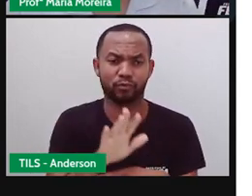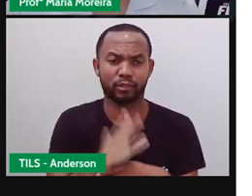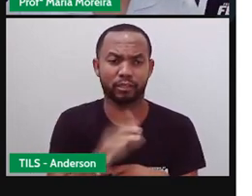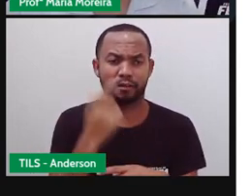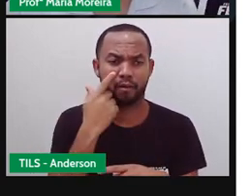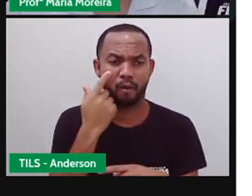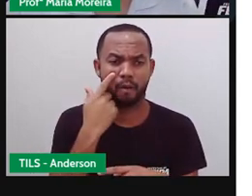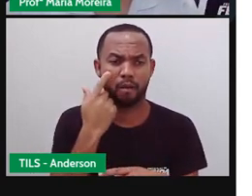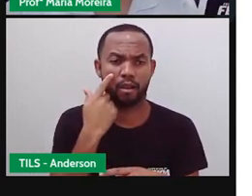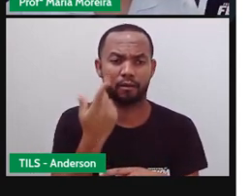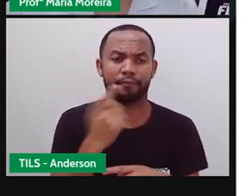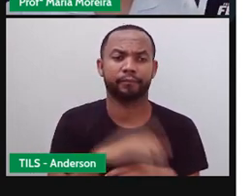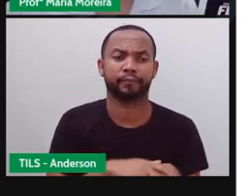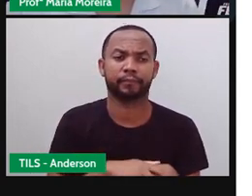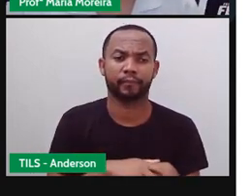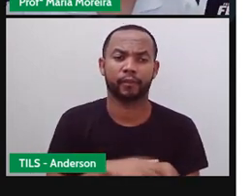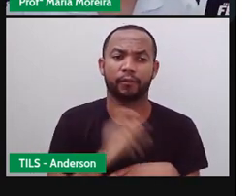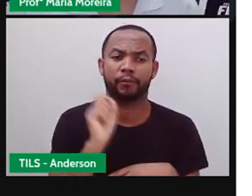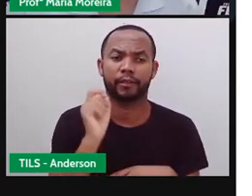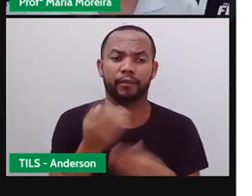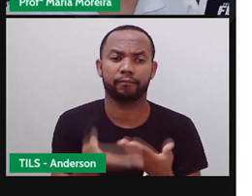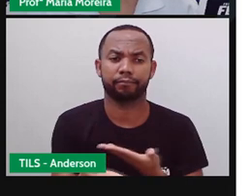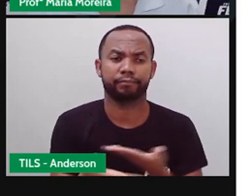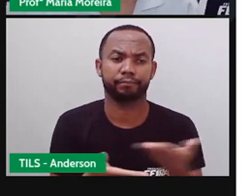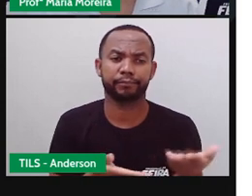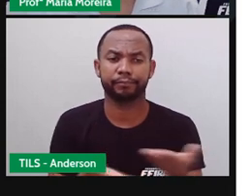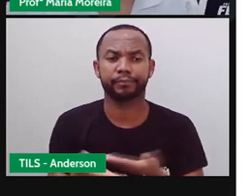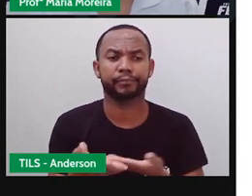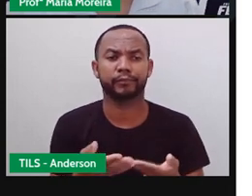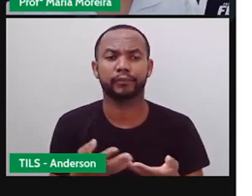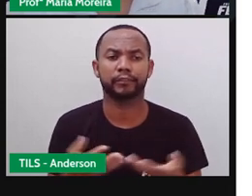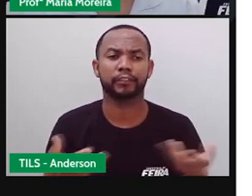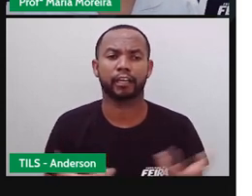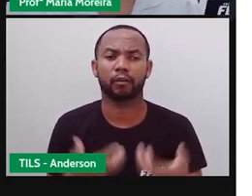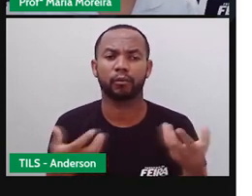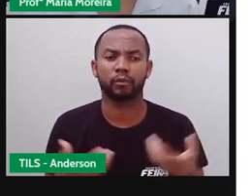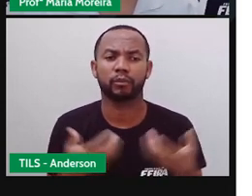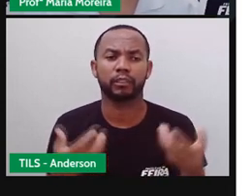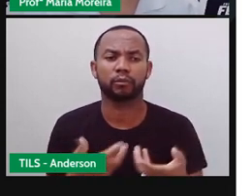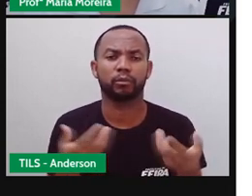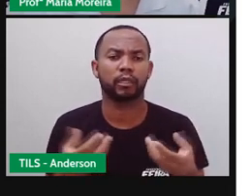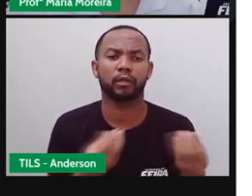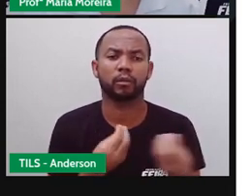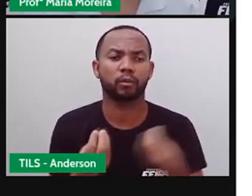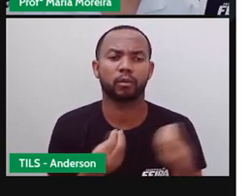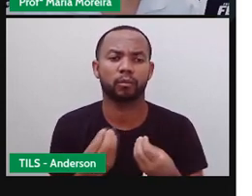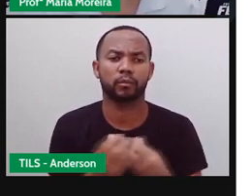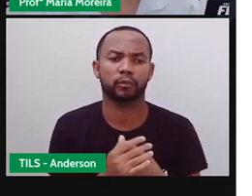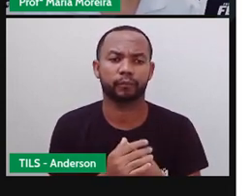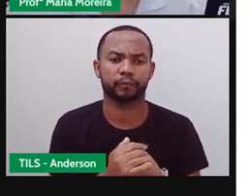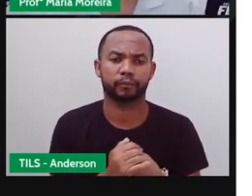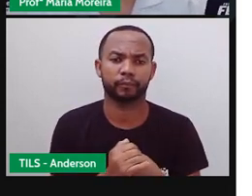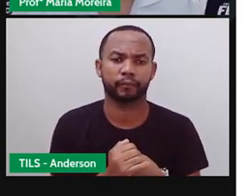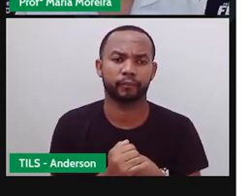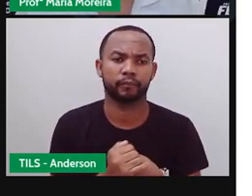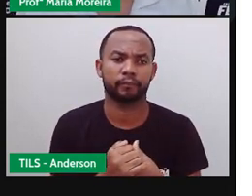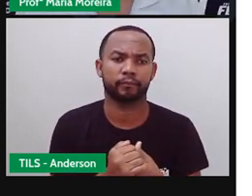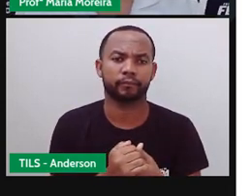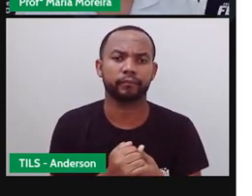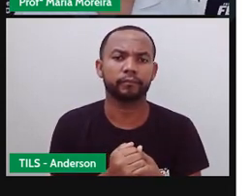Olha que tem uma boa relação aí com agricultura eles também trazem benefícios para o ser humano